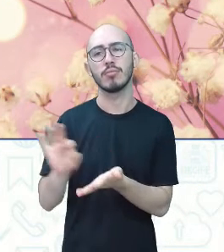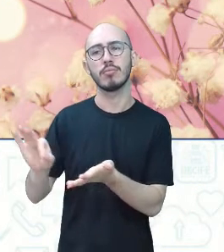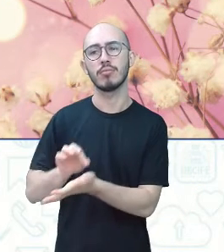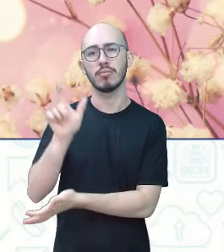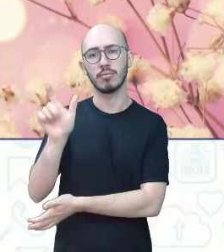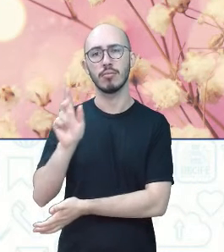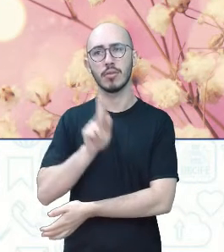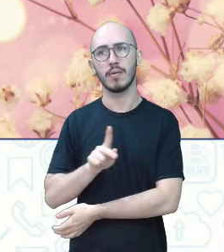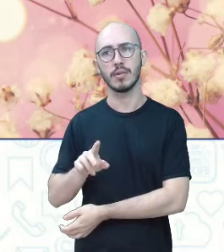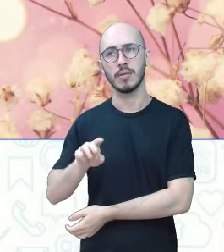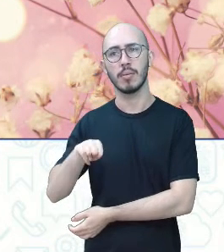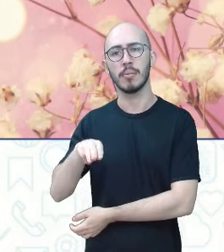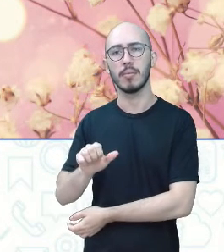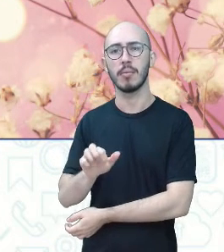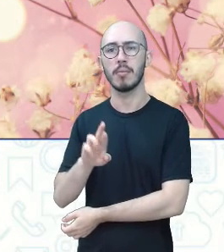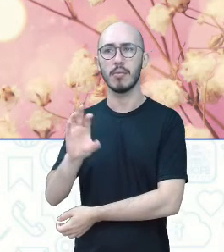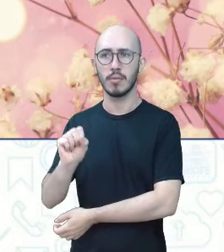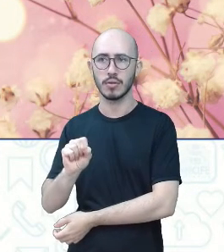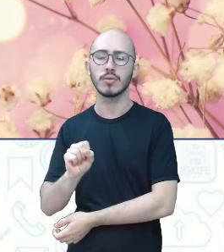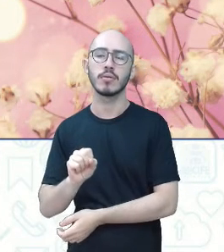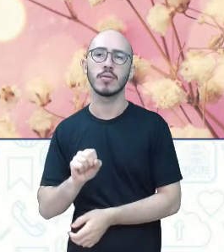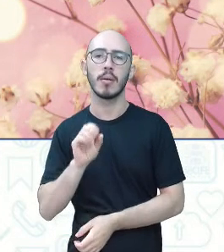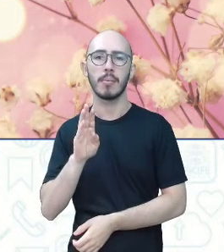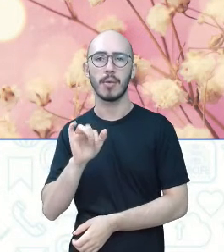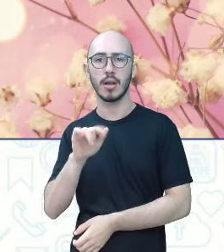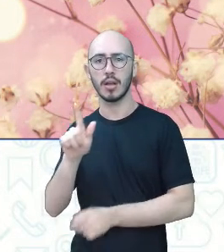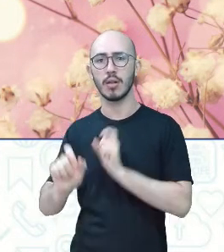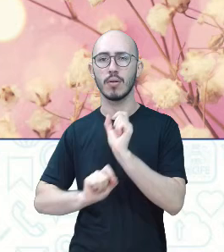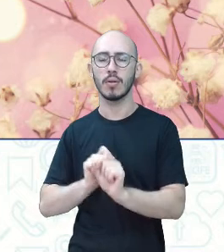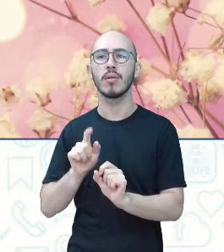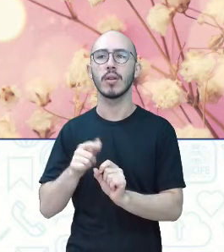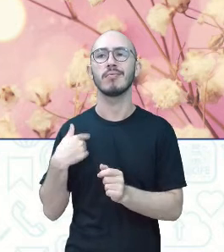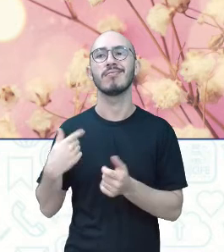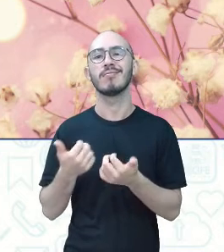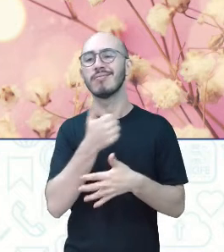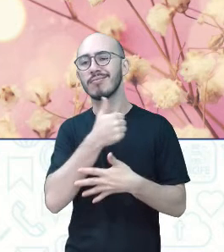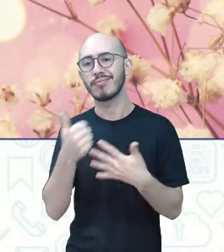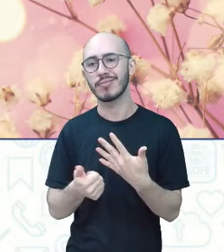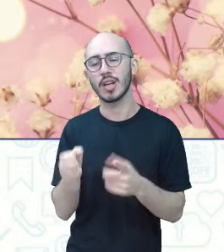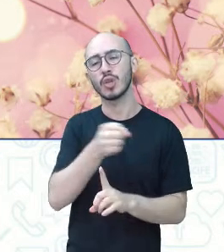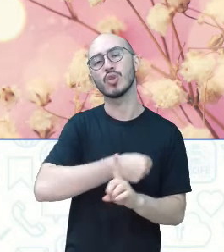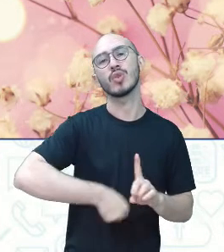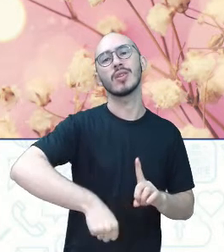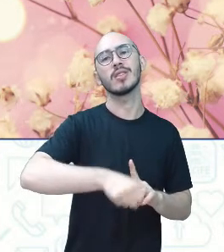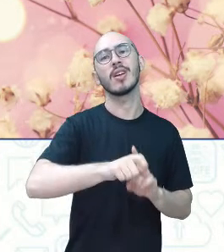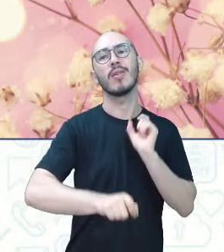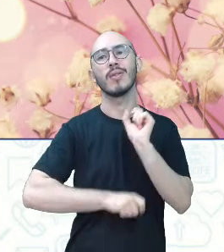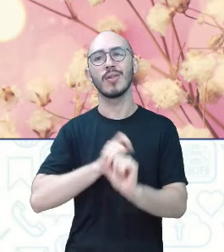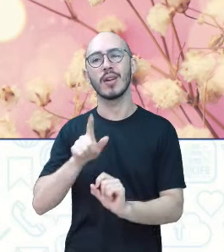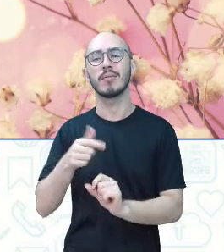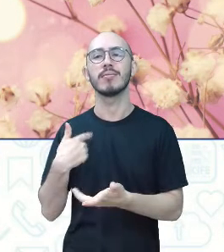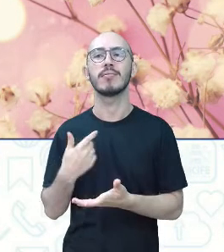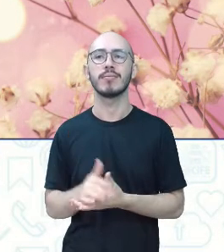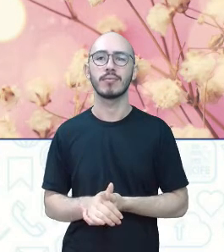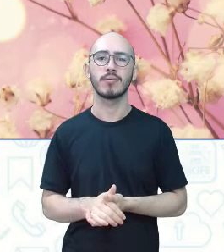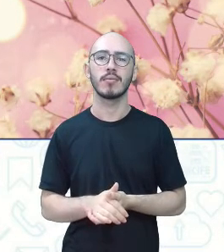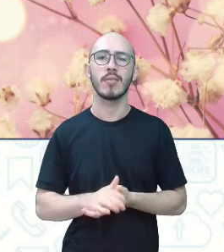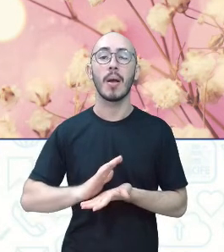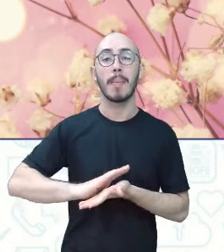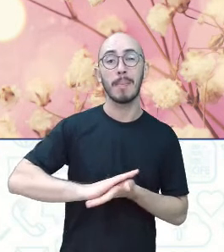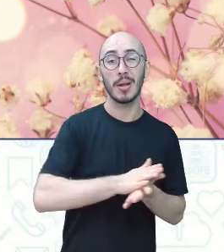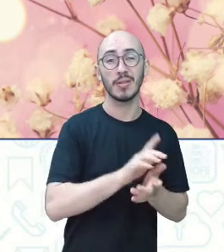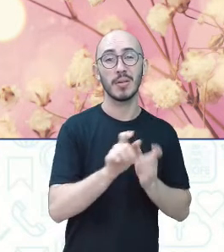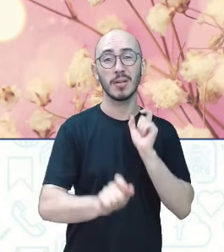valor negativo às variedades linguísticas de menor prestígio social. Normalmente, esse pré-julgamento dirige-se às variantes